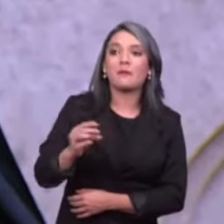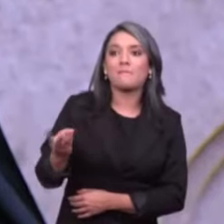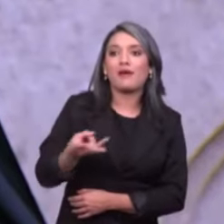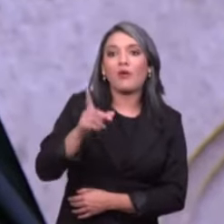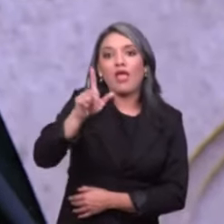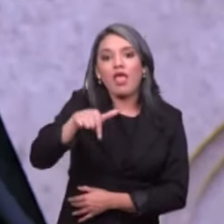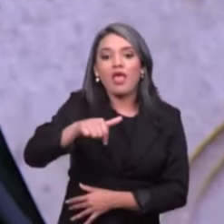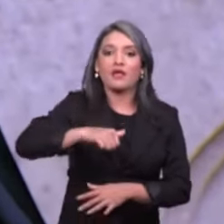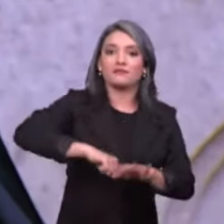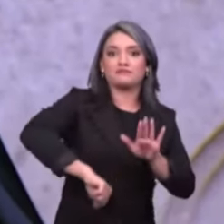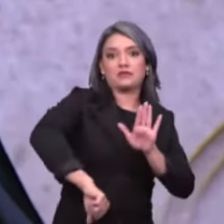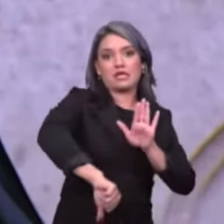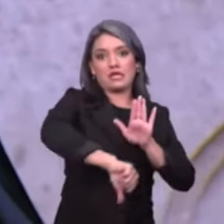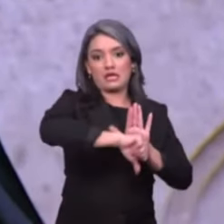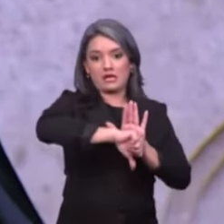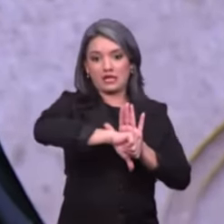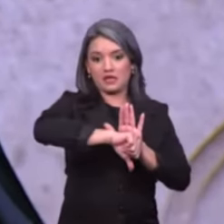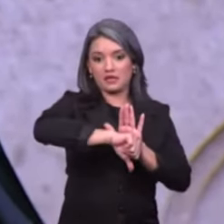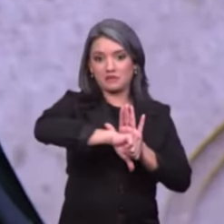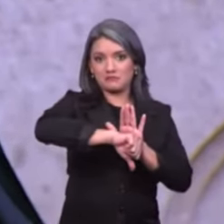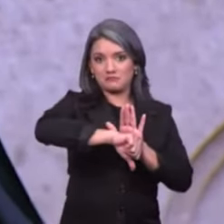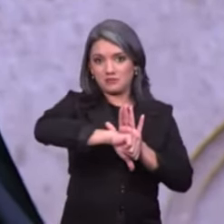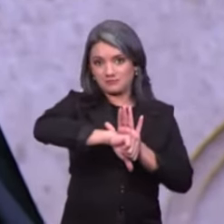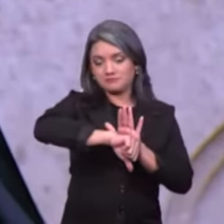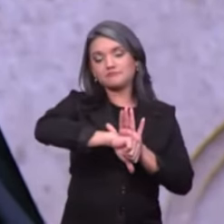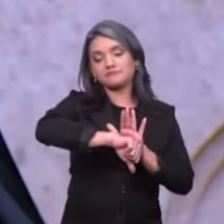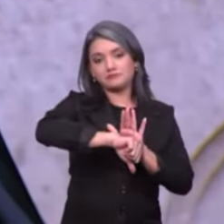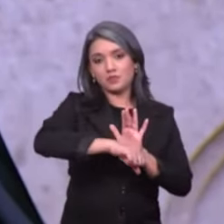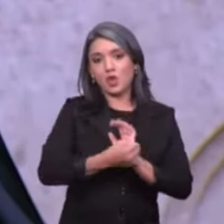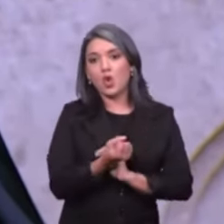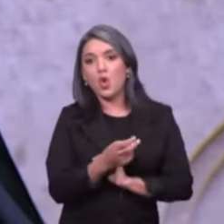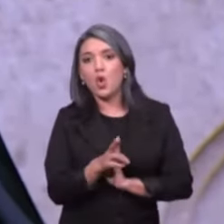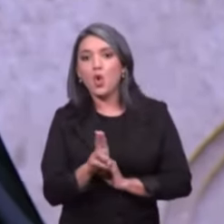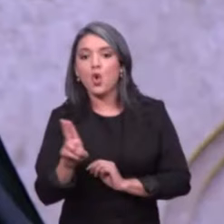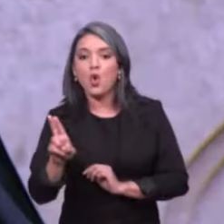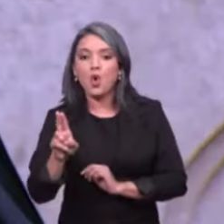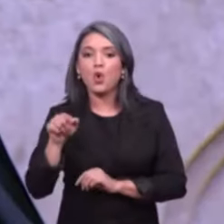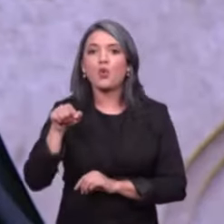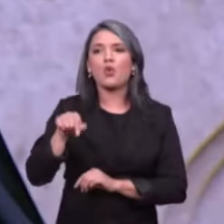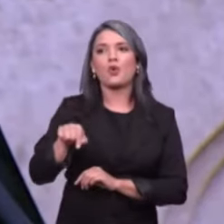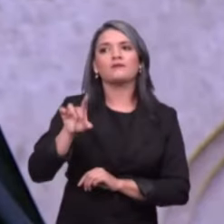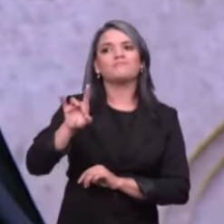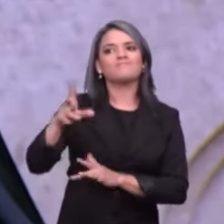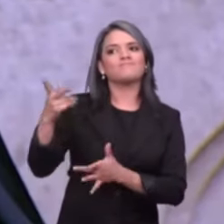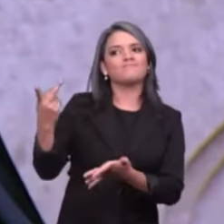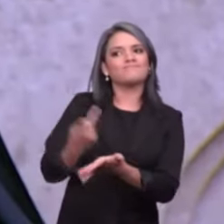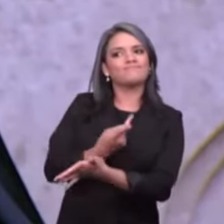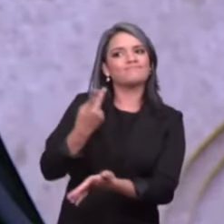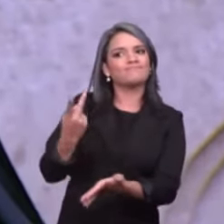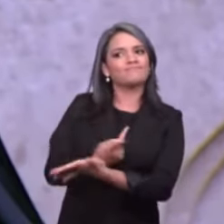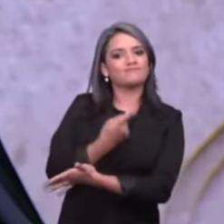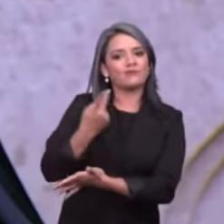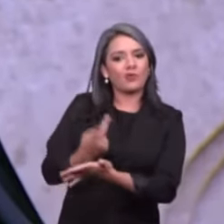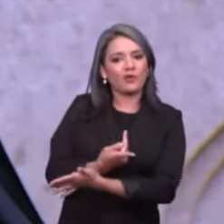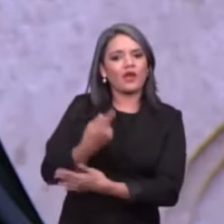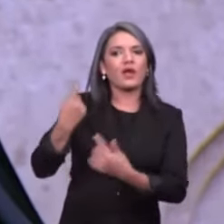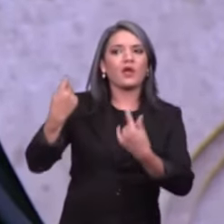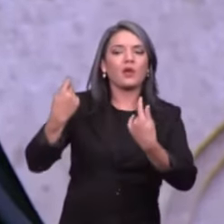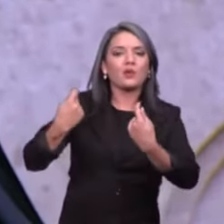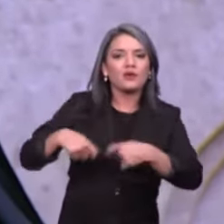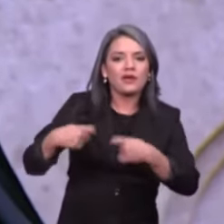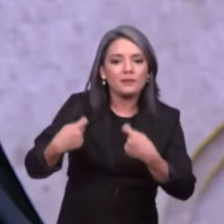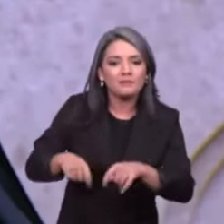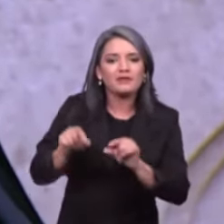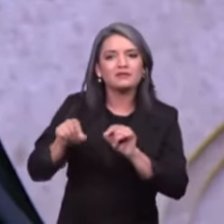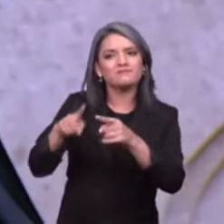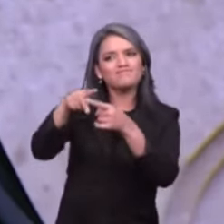crime, punido com medidas penais, ou como um ilícito a ser desestimulado